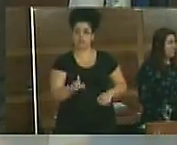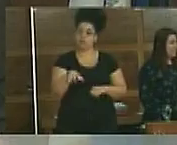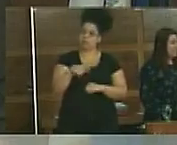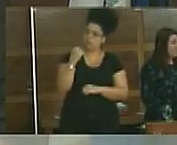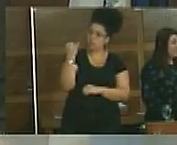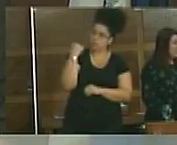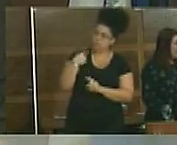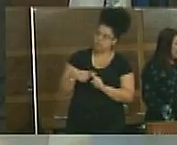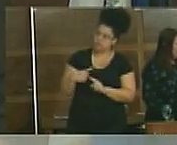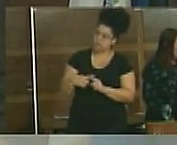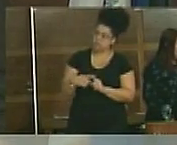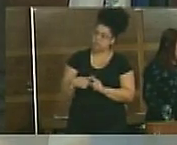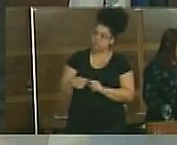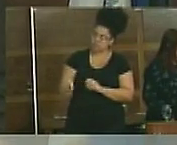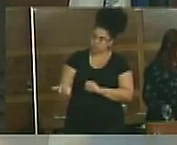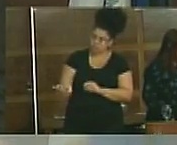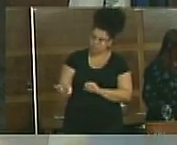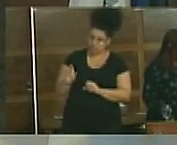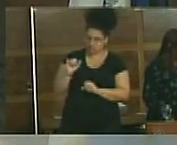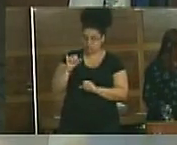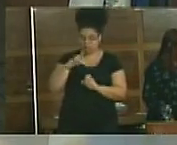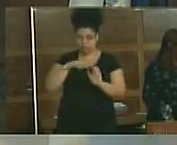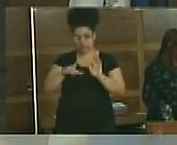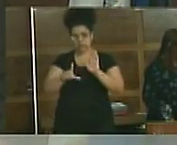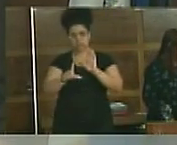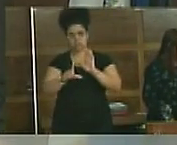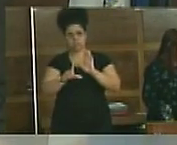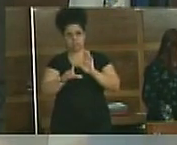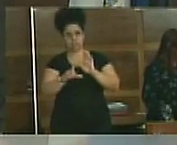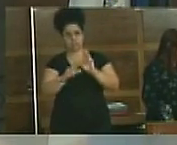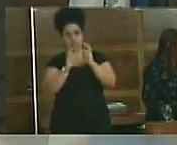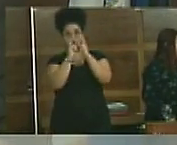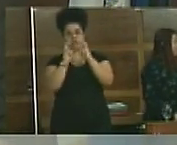E o legislativo na escola, ele vai fazer a diferença.